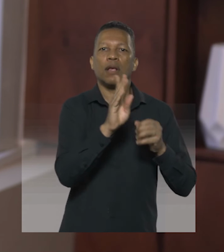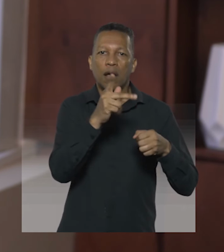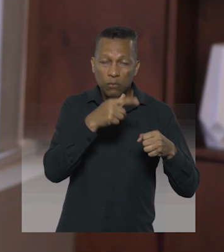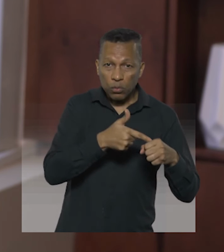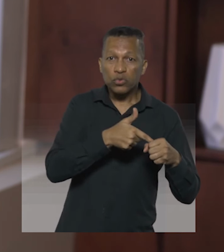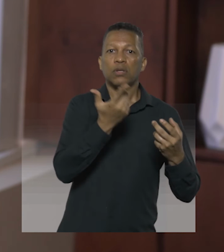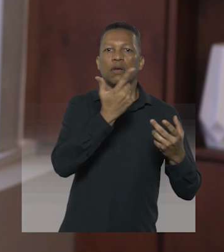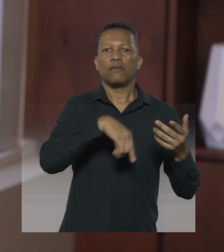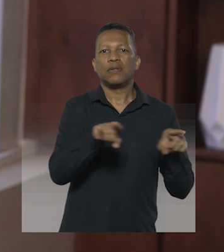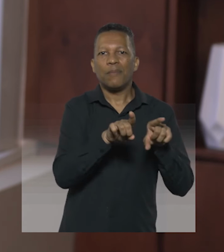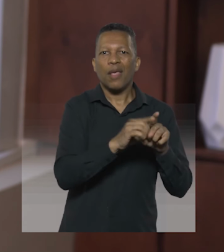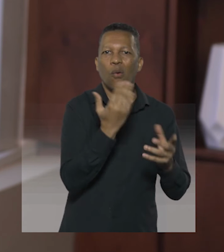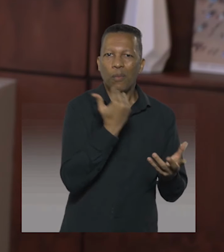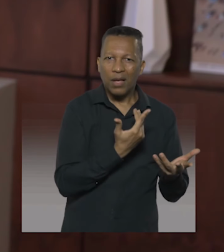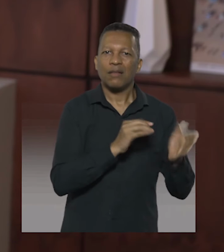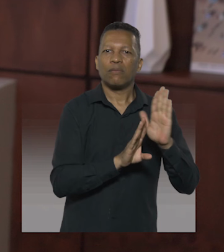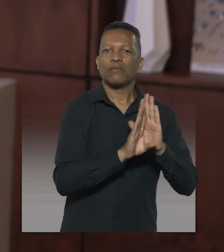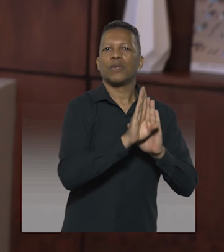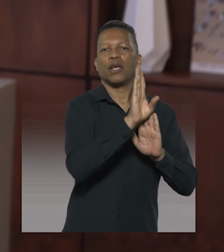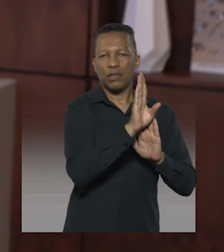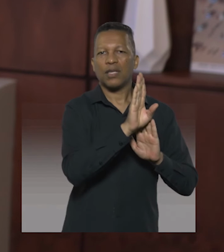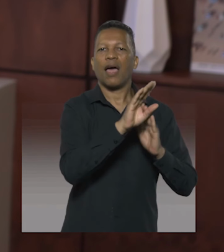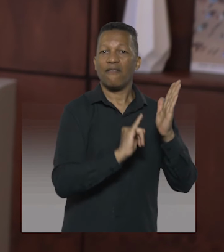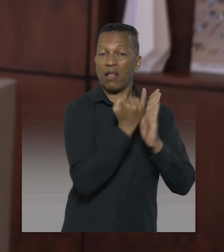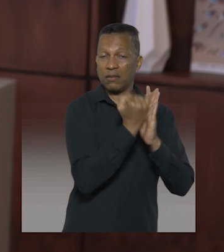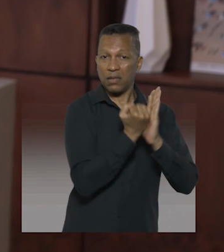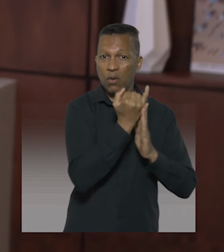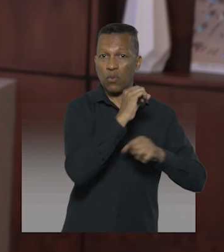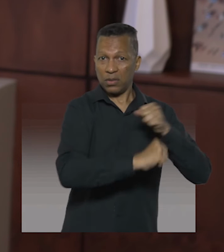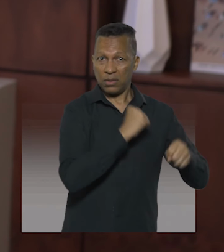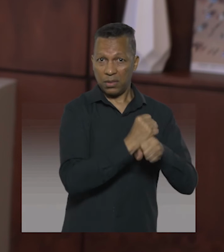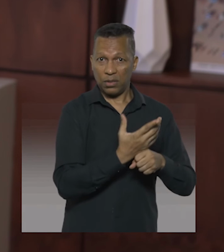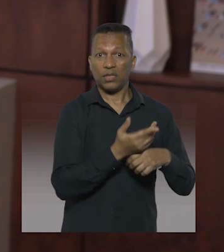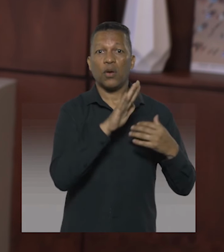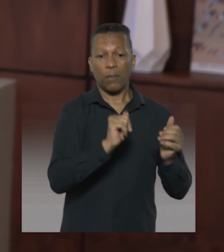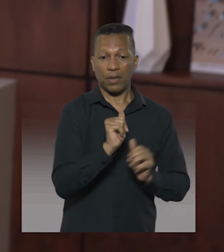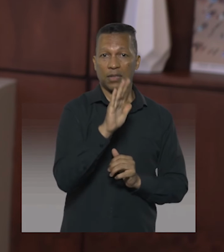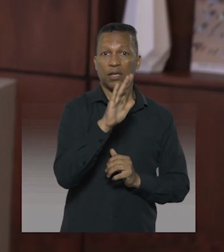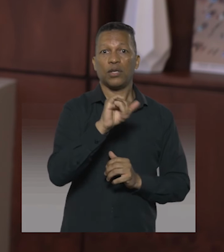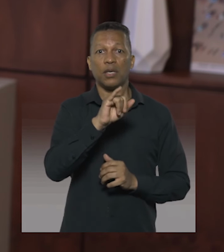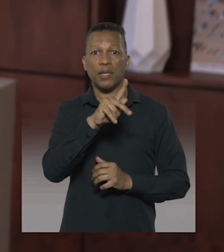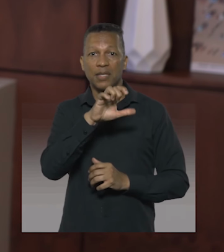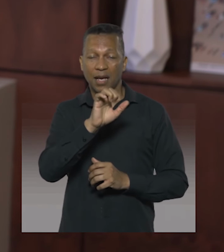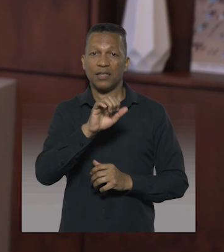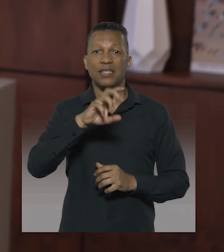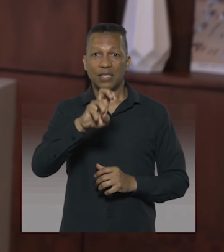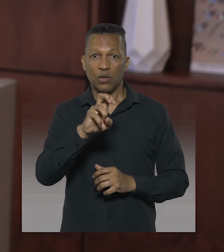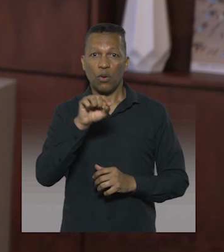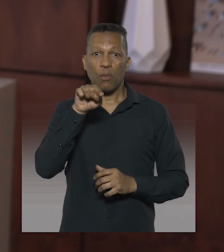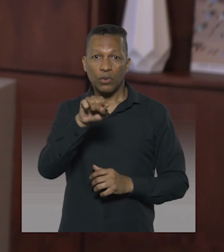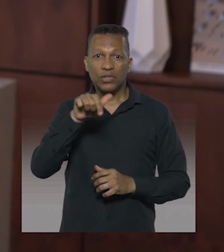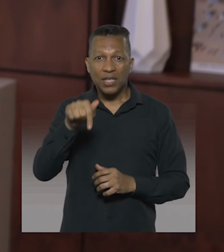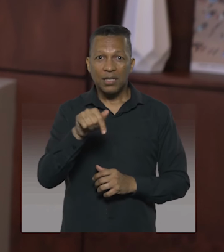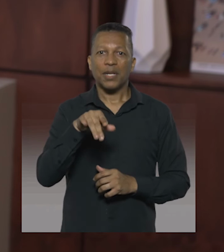ter impacto relevante sobre a inflação desse ano. Em simulações iniciais, nossa projeção por IPCA poderia passar de 5,7 para patamar acima de 6